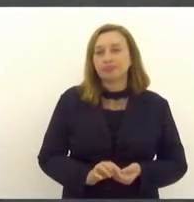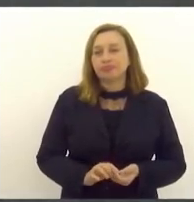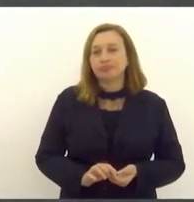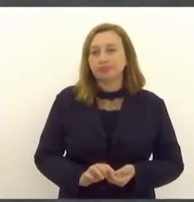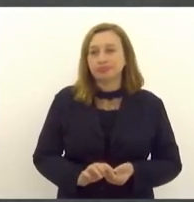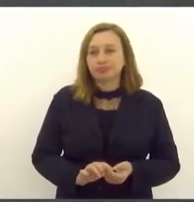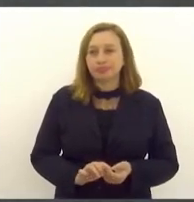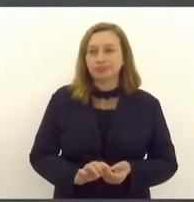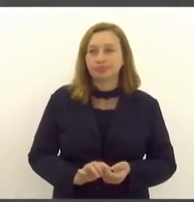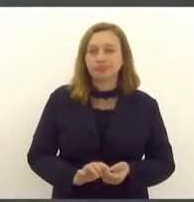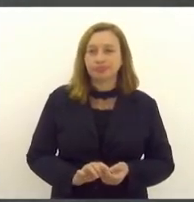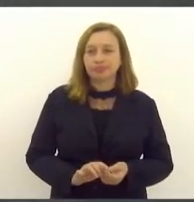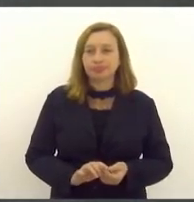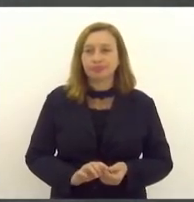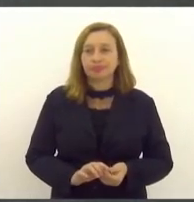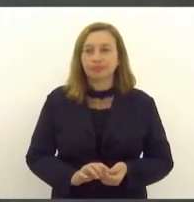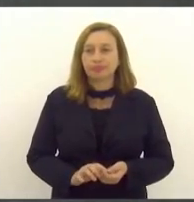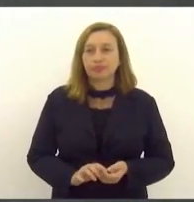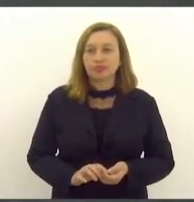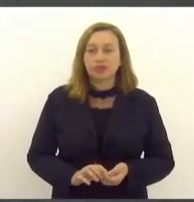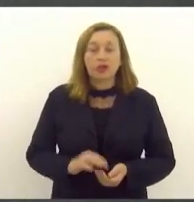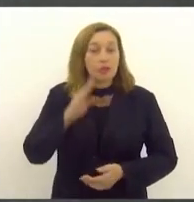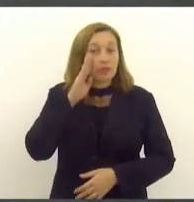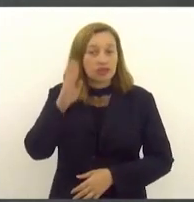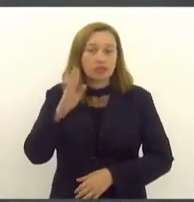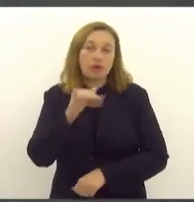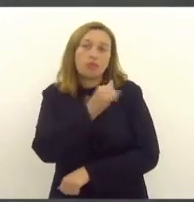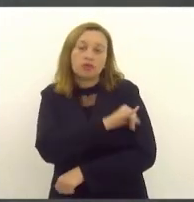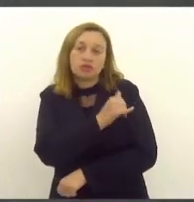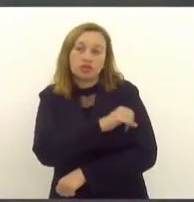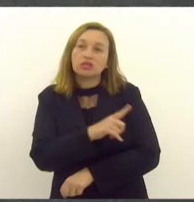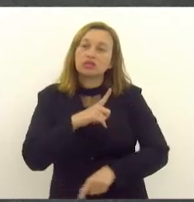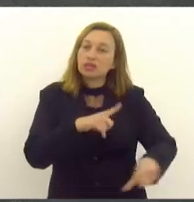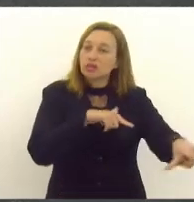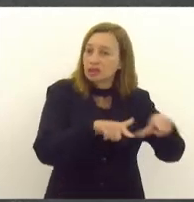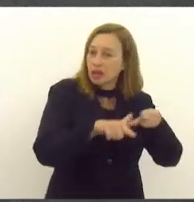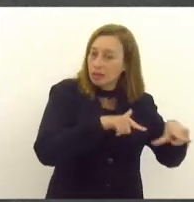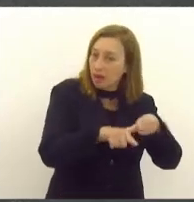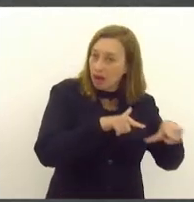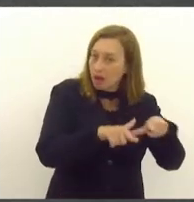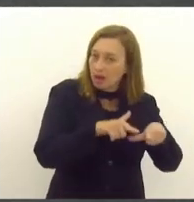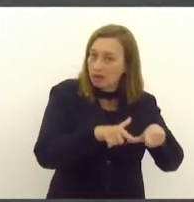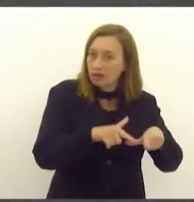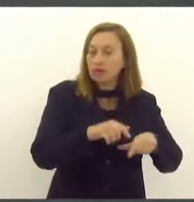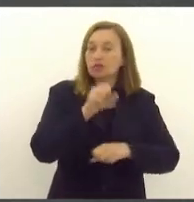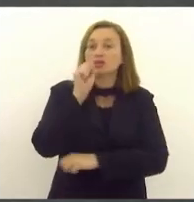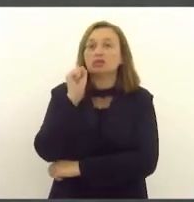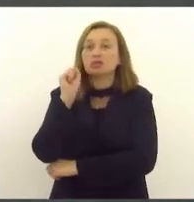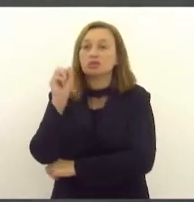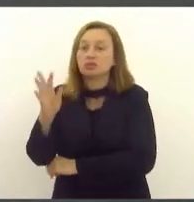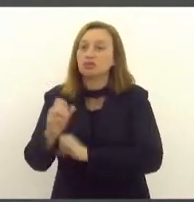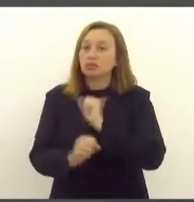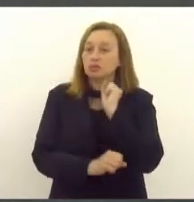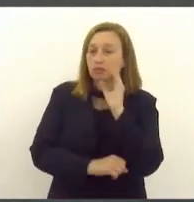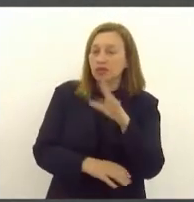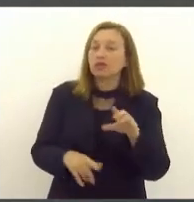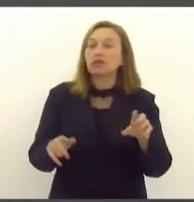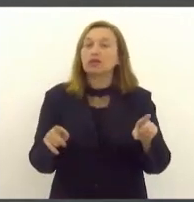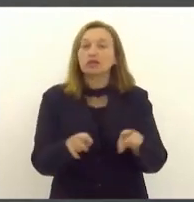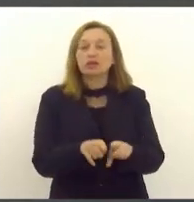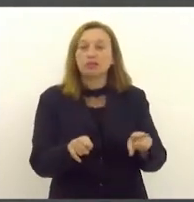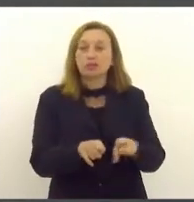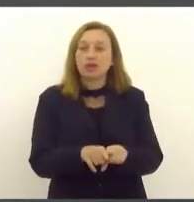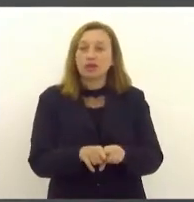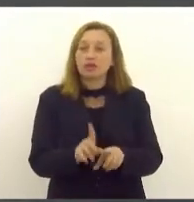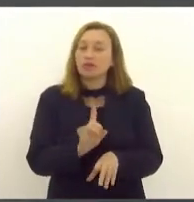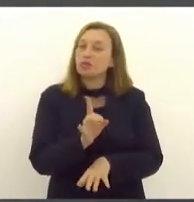é o coração do Rio de Janeiro e temos de serviço de emprego que giram em torno do meio ambiente e não só as